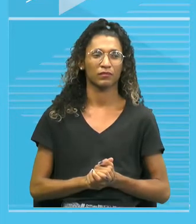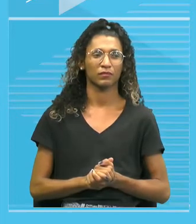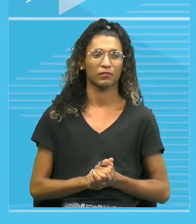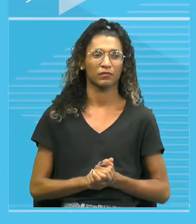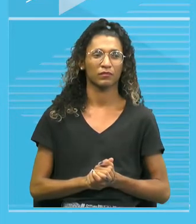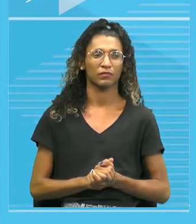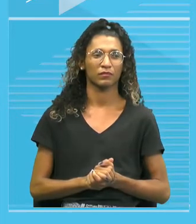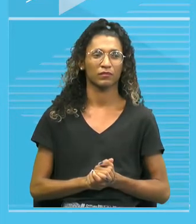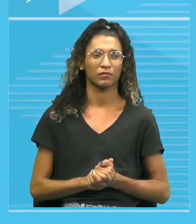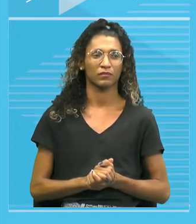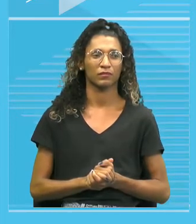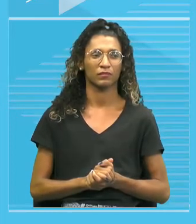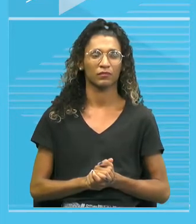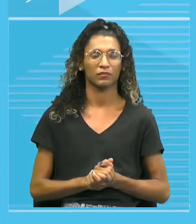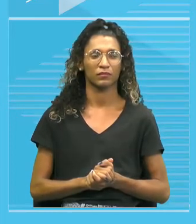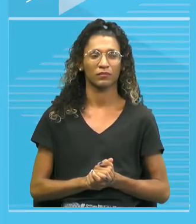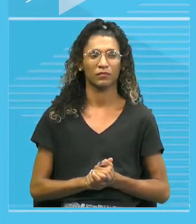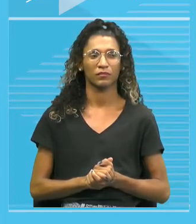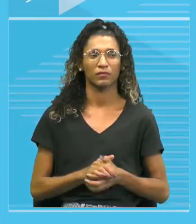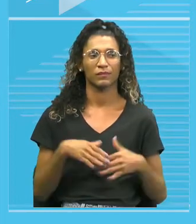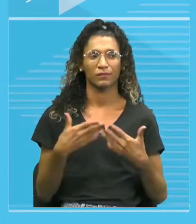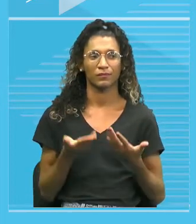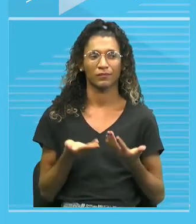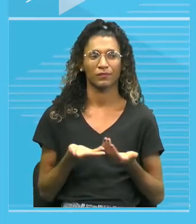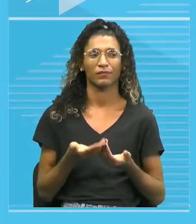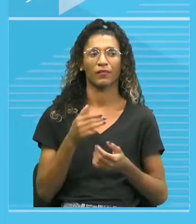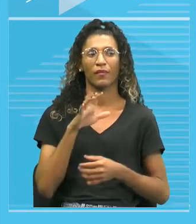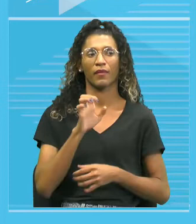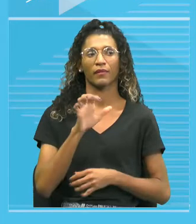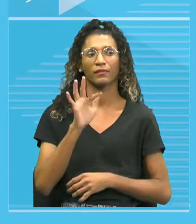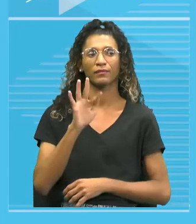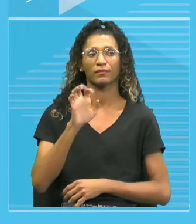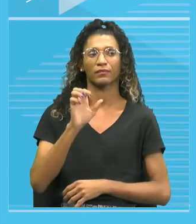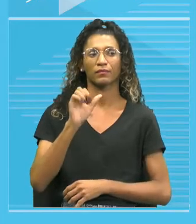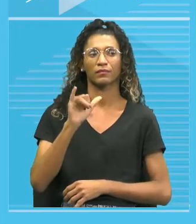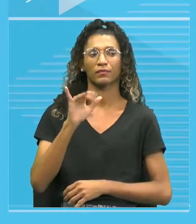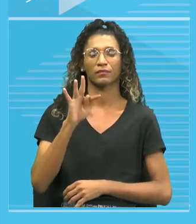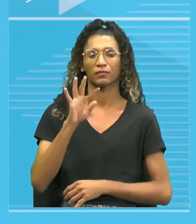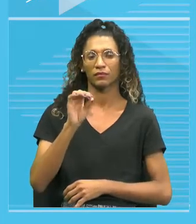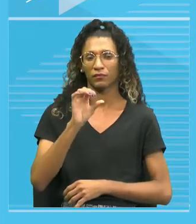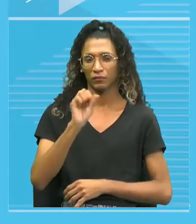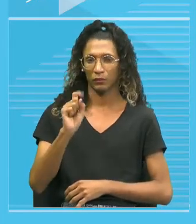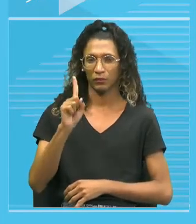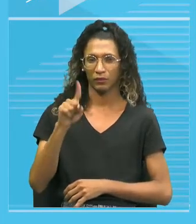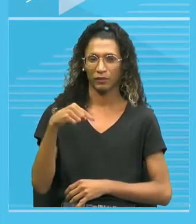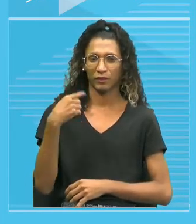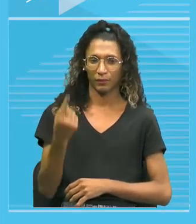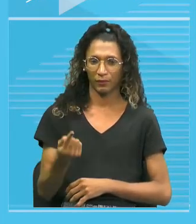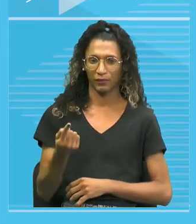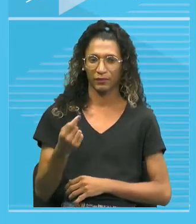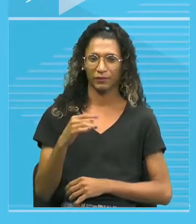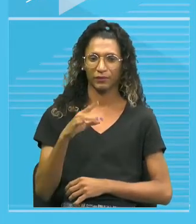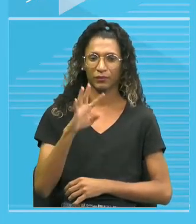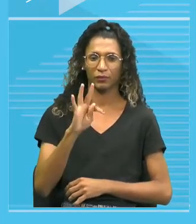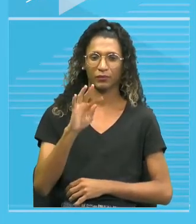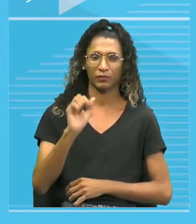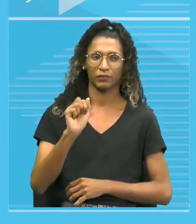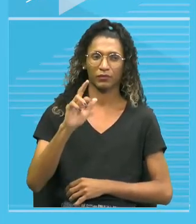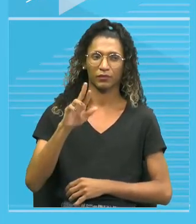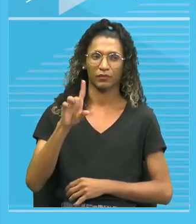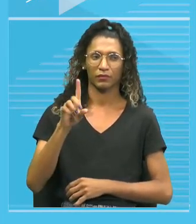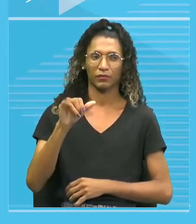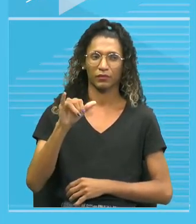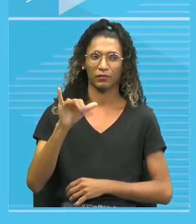Radiação. Professor, e os efeitos tardios? Né? Porque nós temos os efeitos agudos, tudo bem. Mas